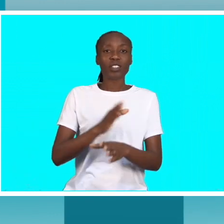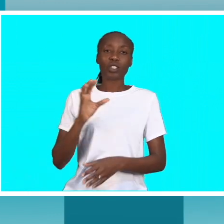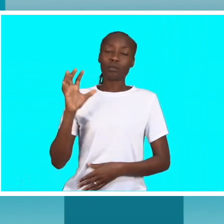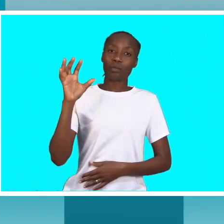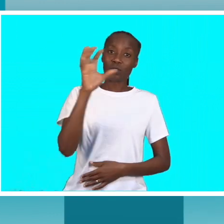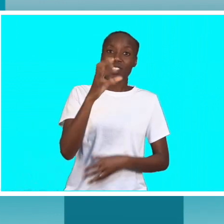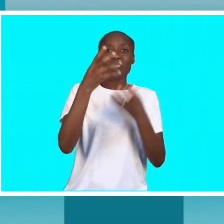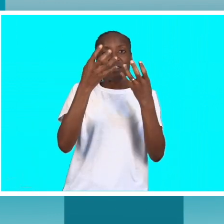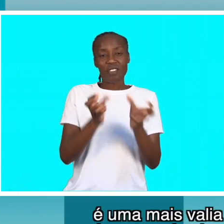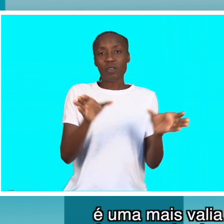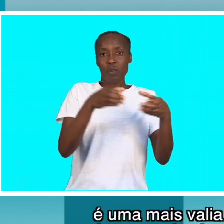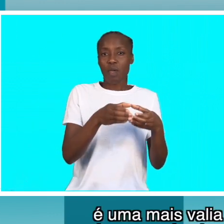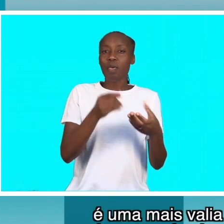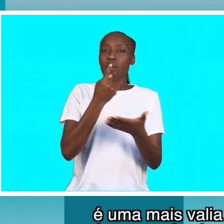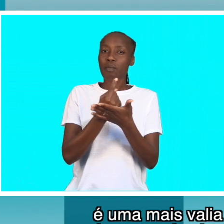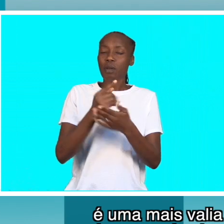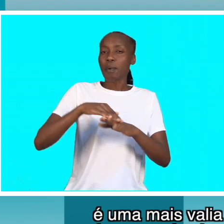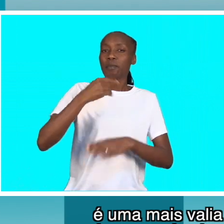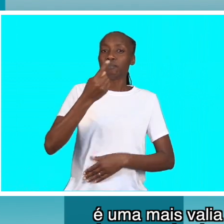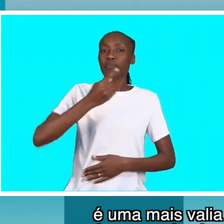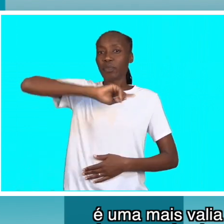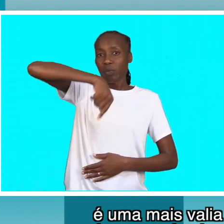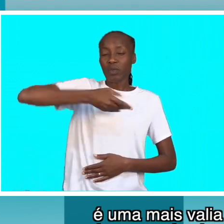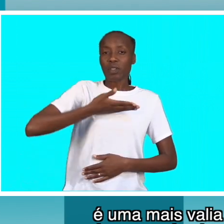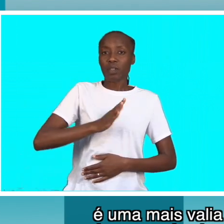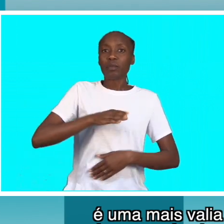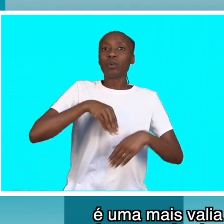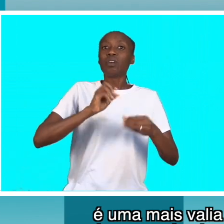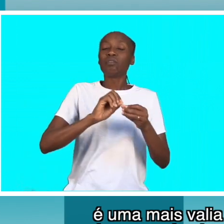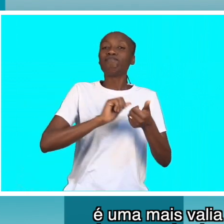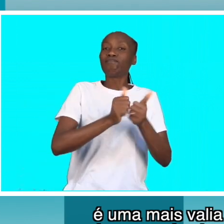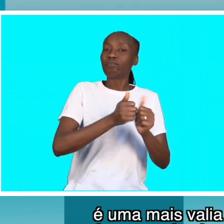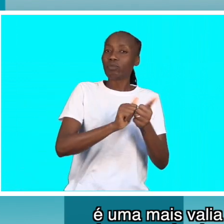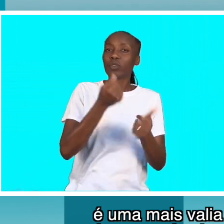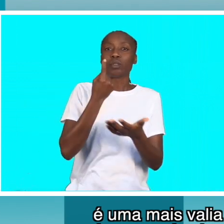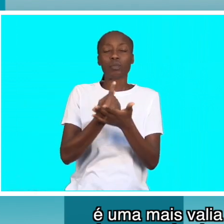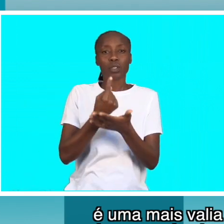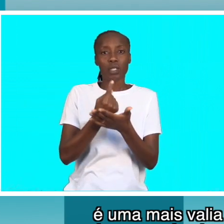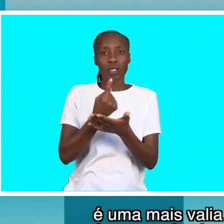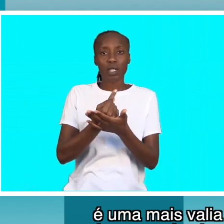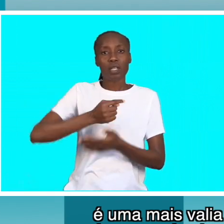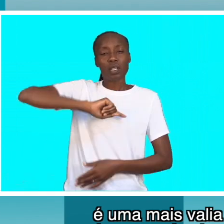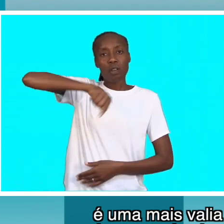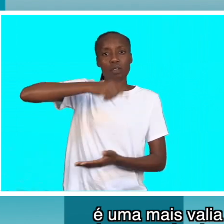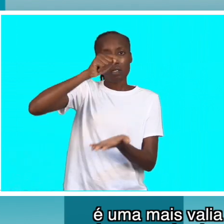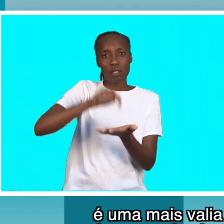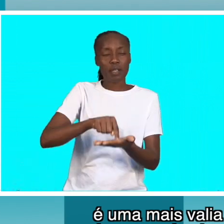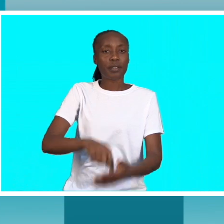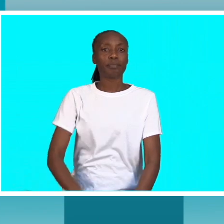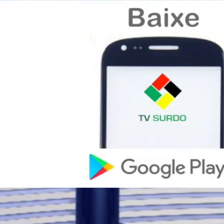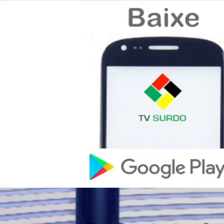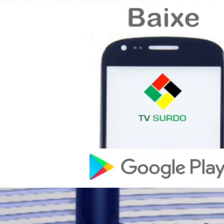nenhuma equipa no provincial. Portanto, é uma mais-valia que nós queremos. Nós queremos que o desporto seja algo importante na nossa